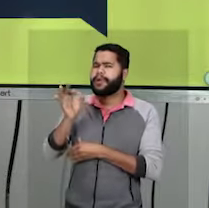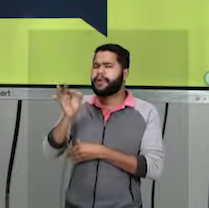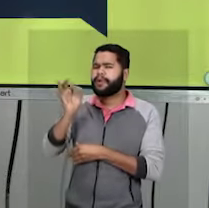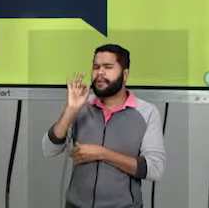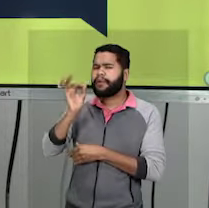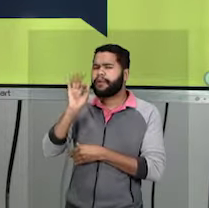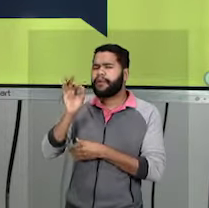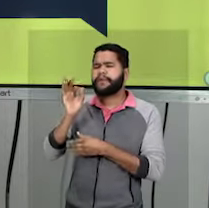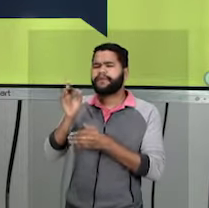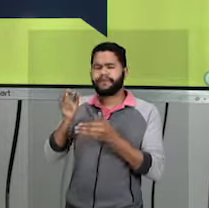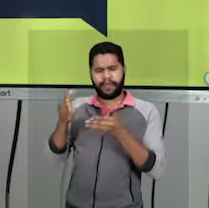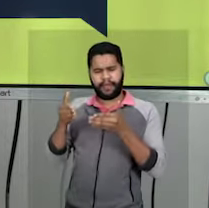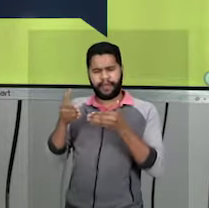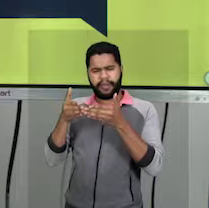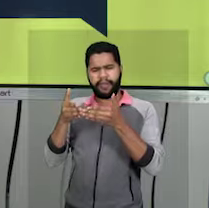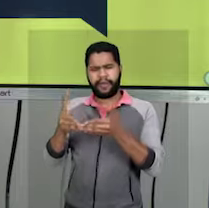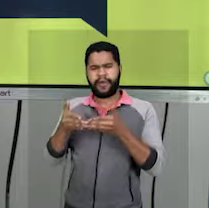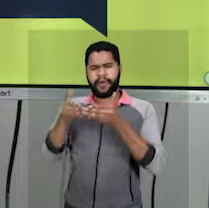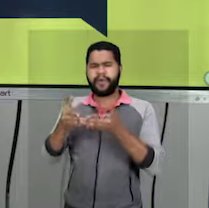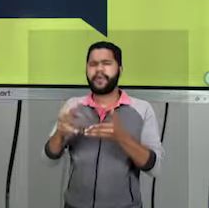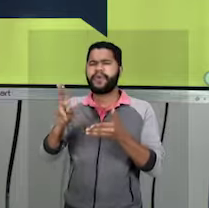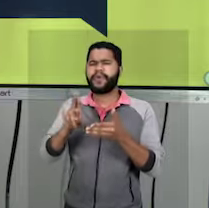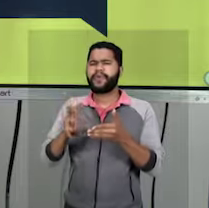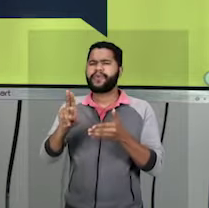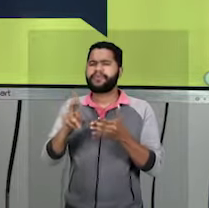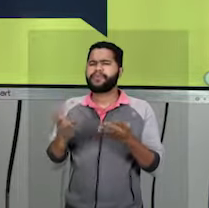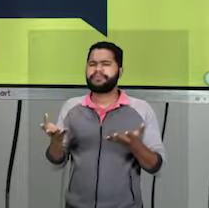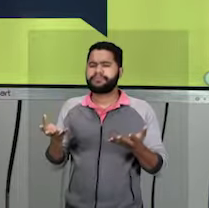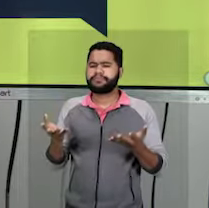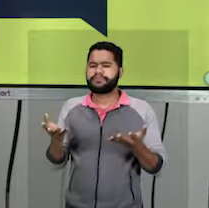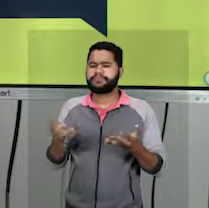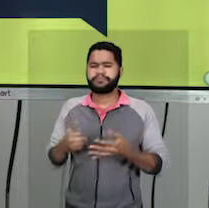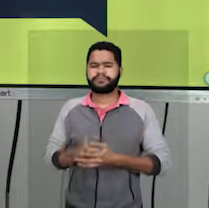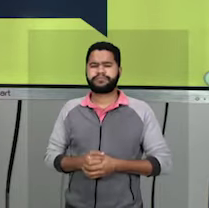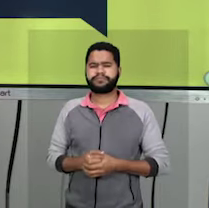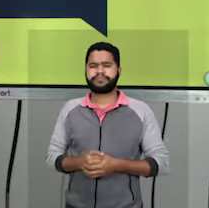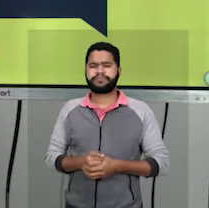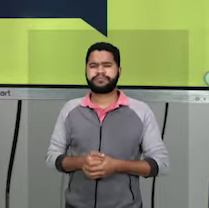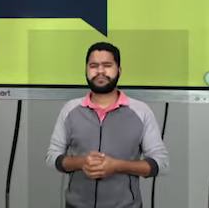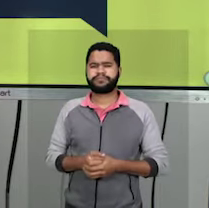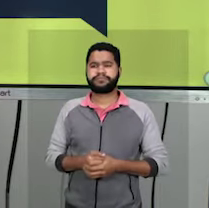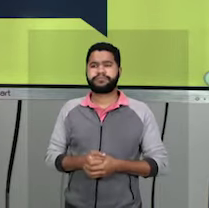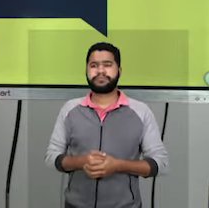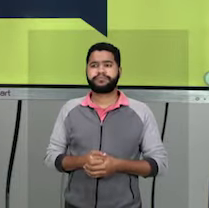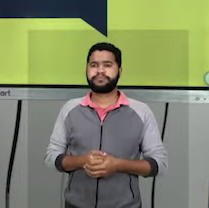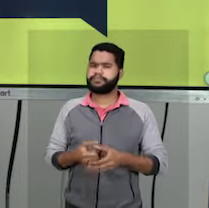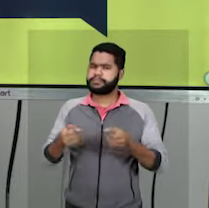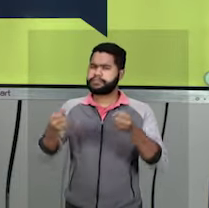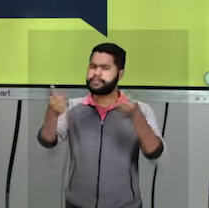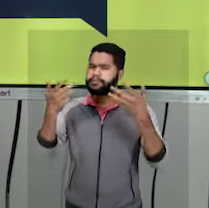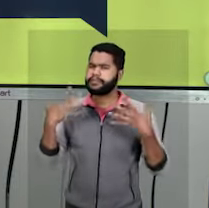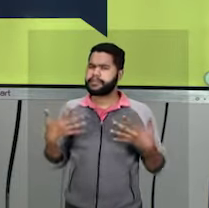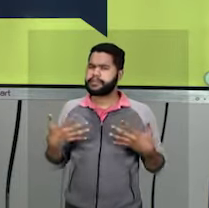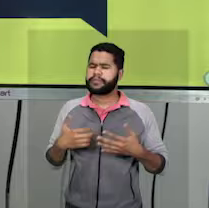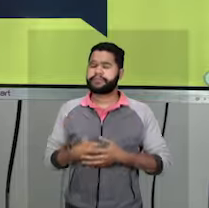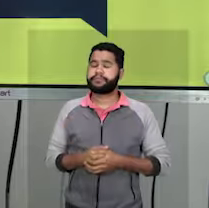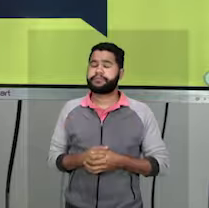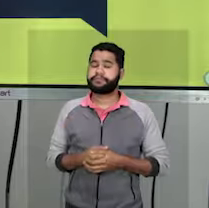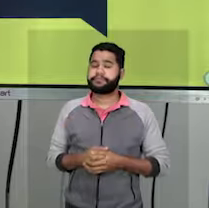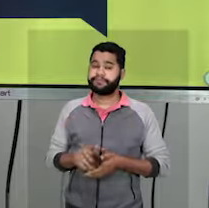vai ser exportada a pelo transporte marítimo explica isso pra gente